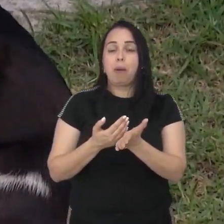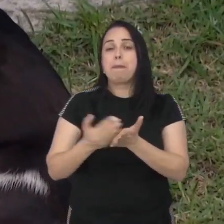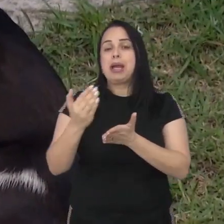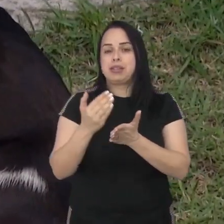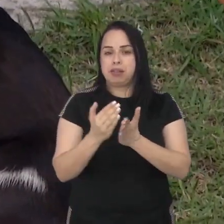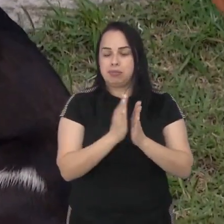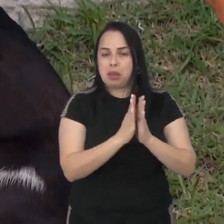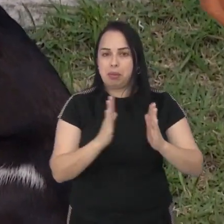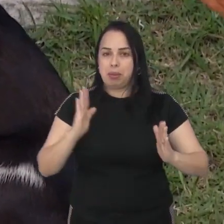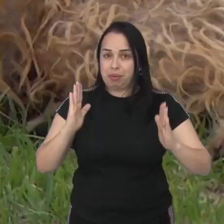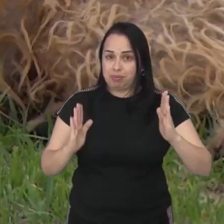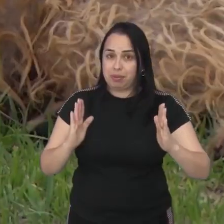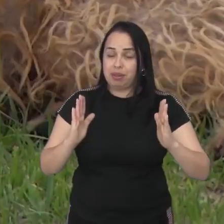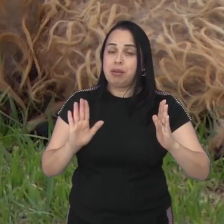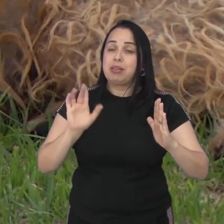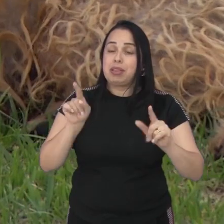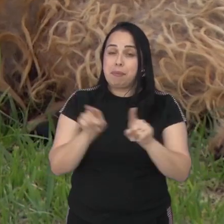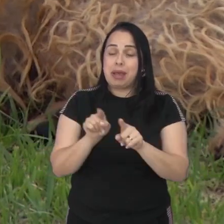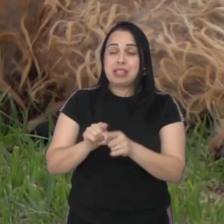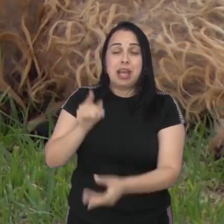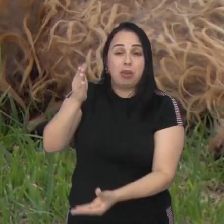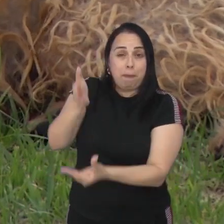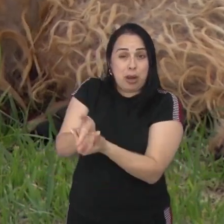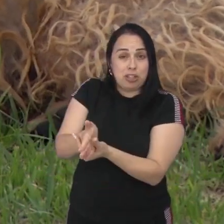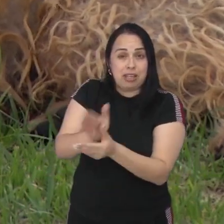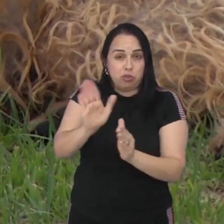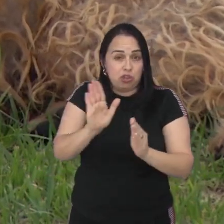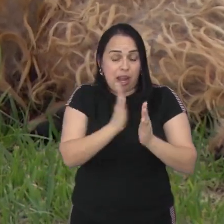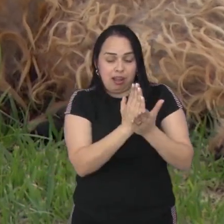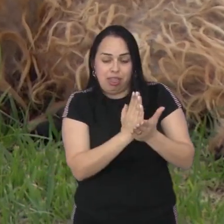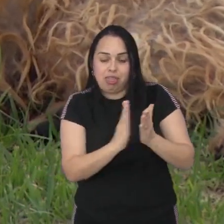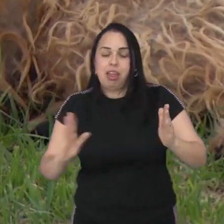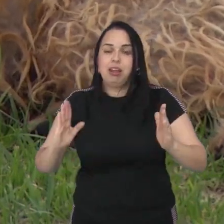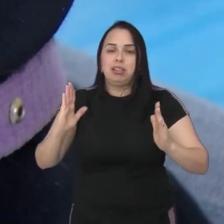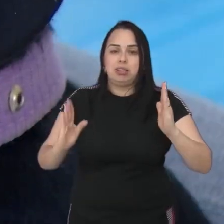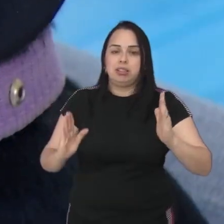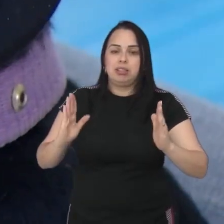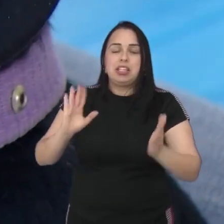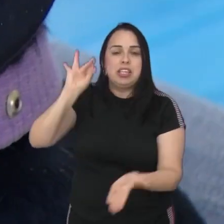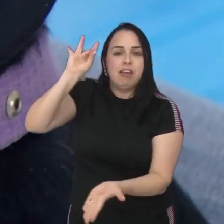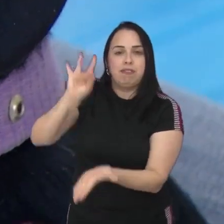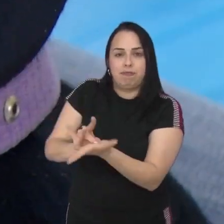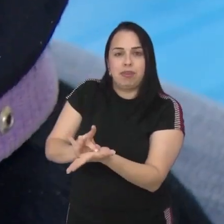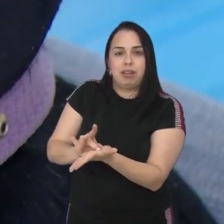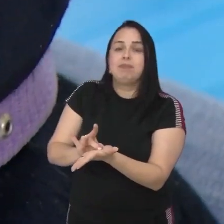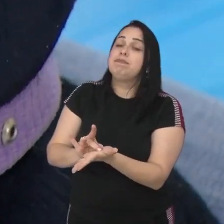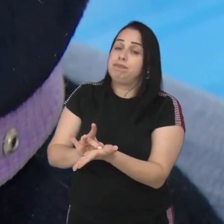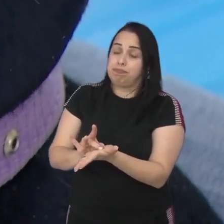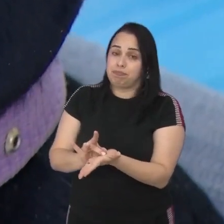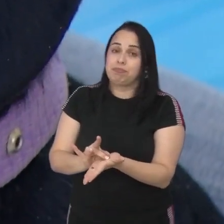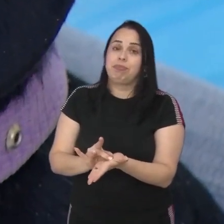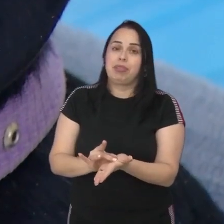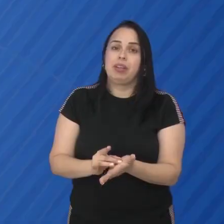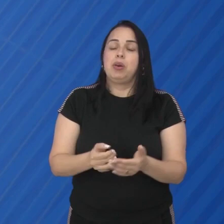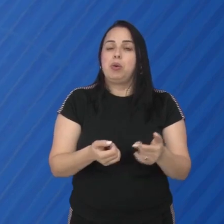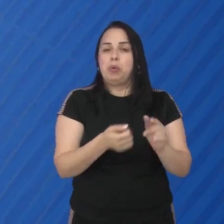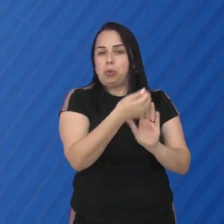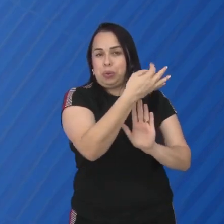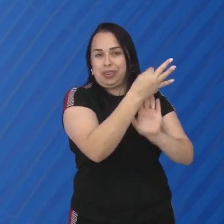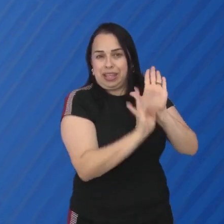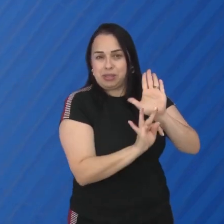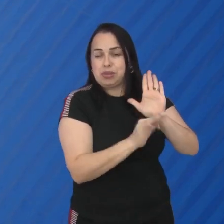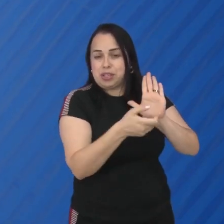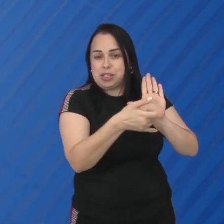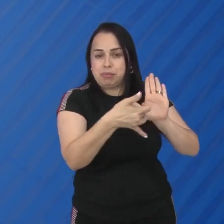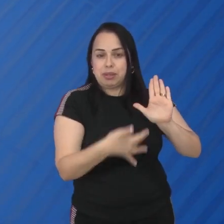do trânsito em julgado da sentença penal condenatória, ou seja, quando a sentença se torna definitiva.